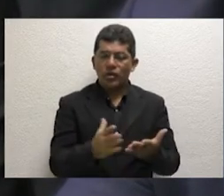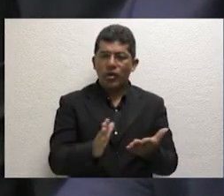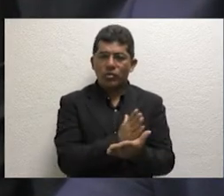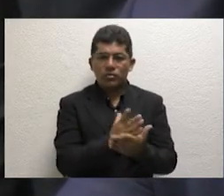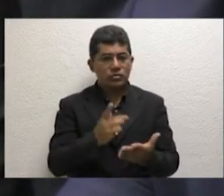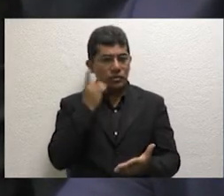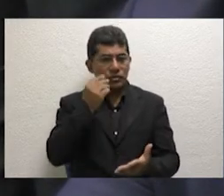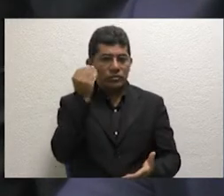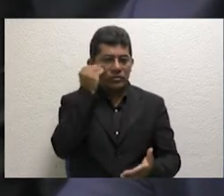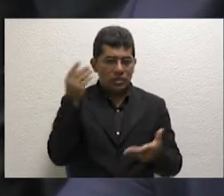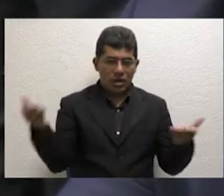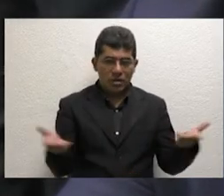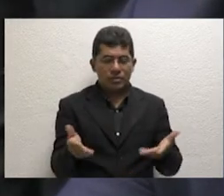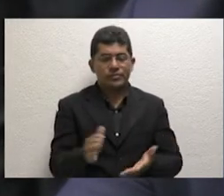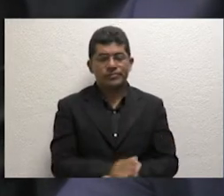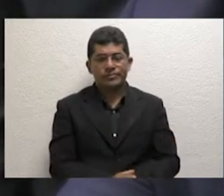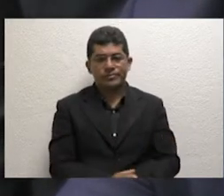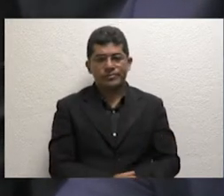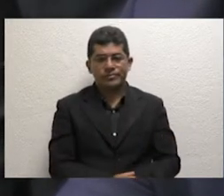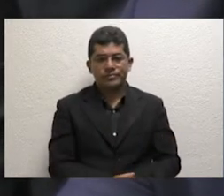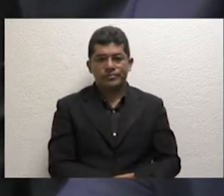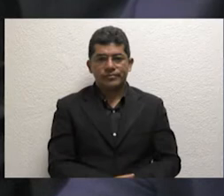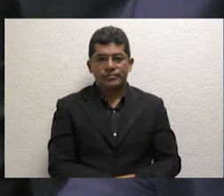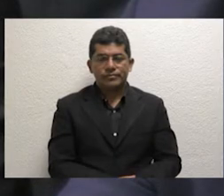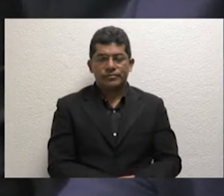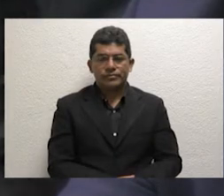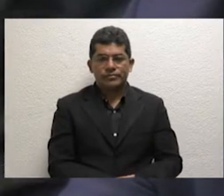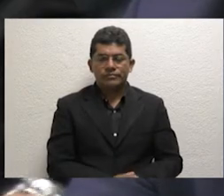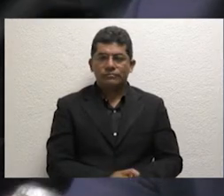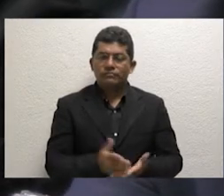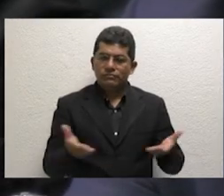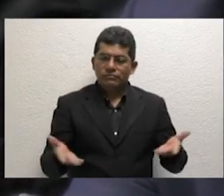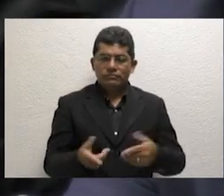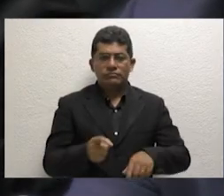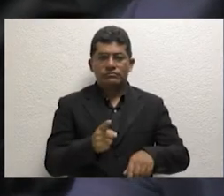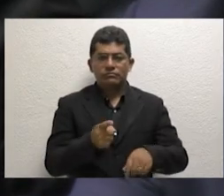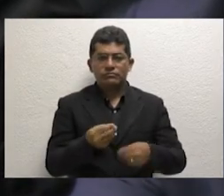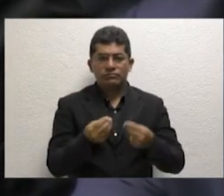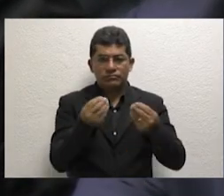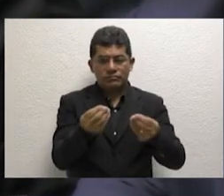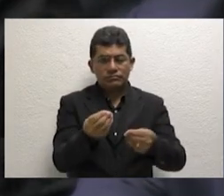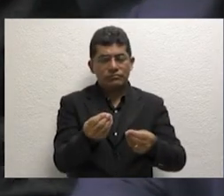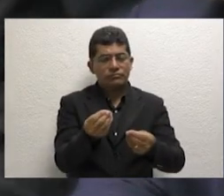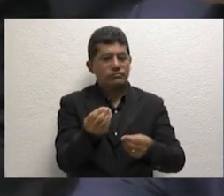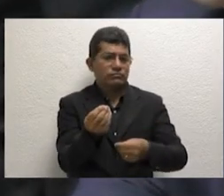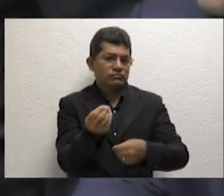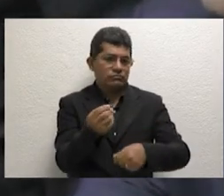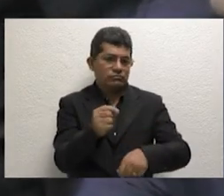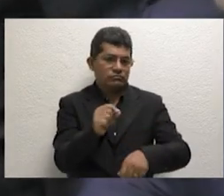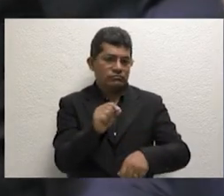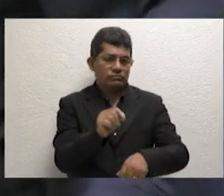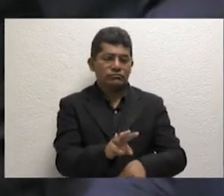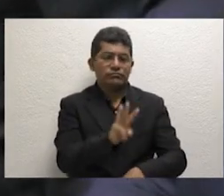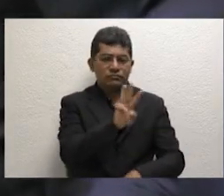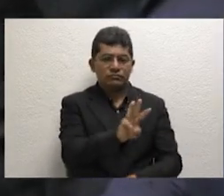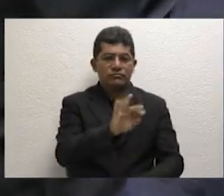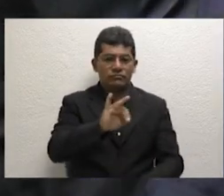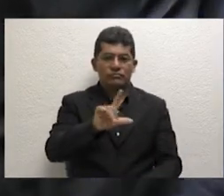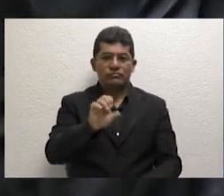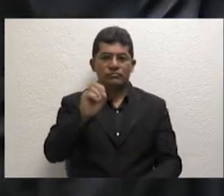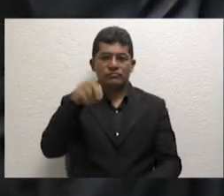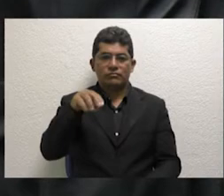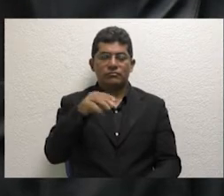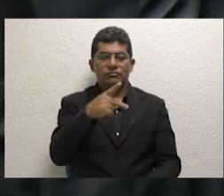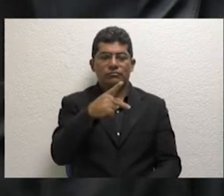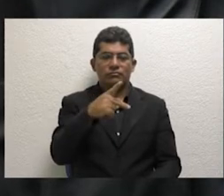a partir desse momento eu concedo a vossa senhoria doutor Wilson Perico o tempo